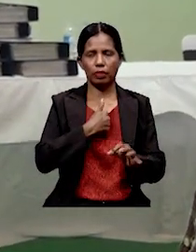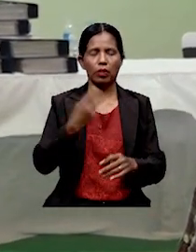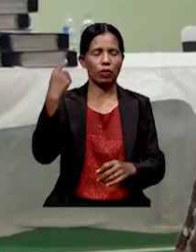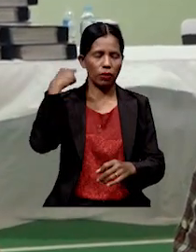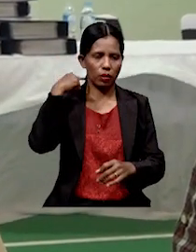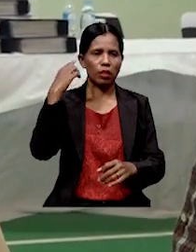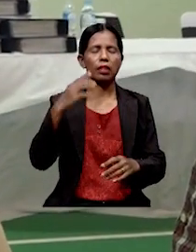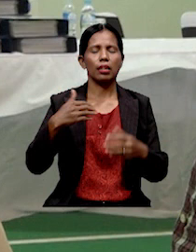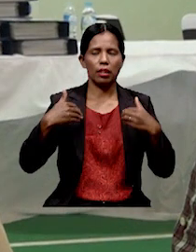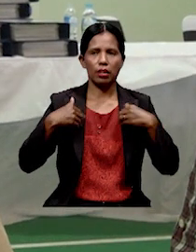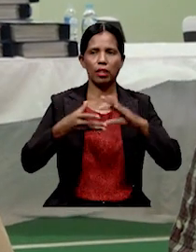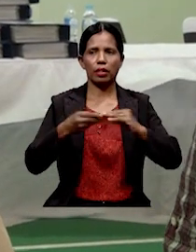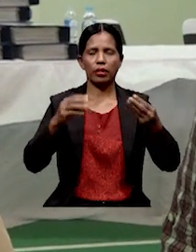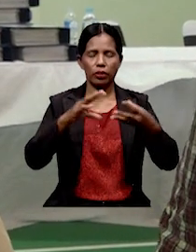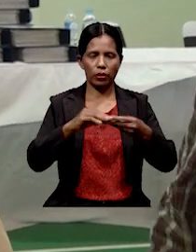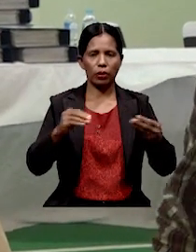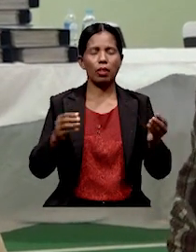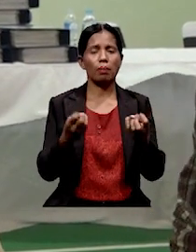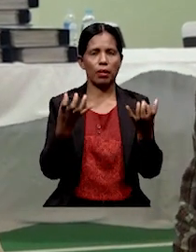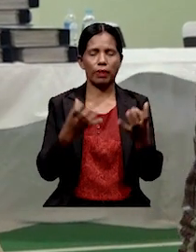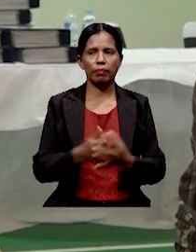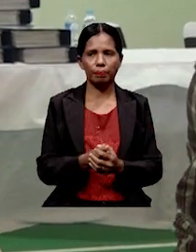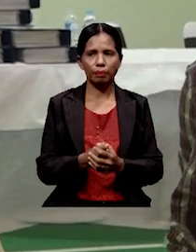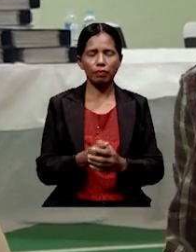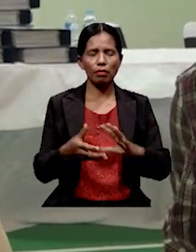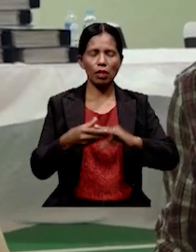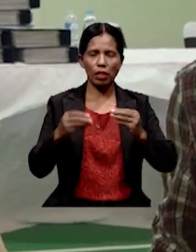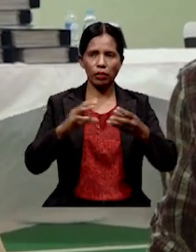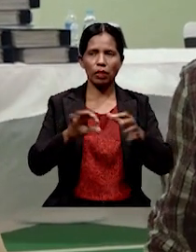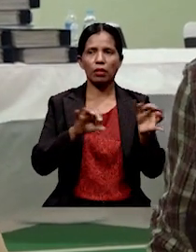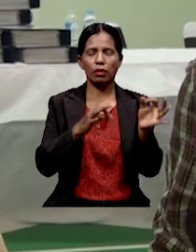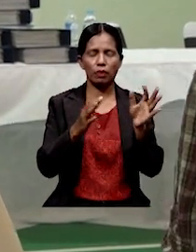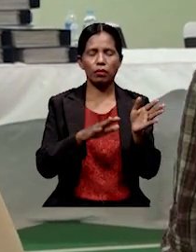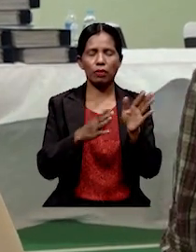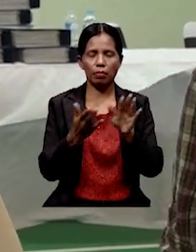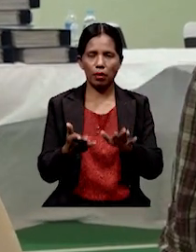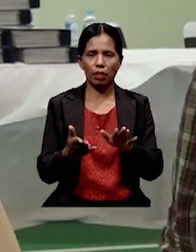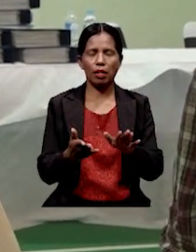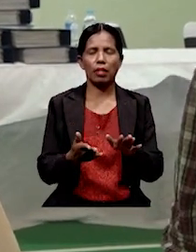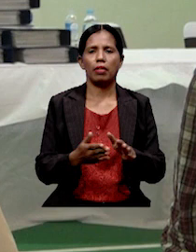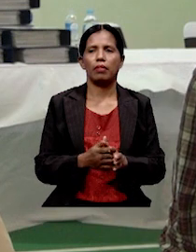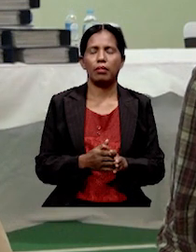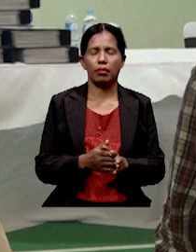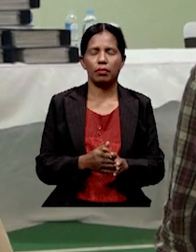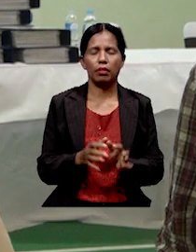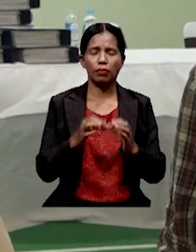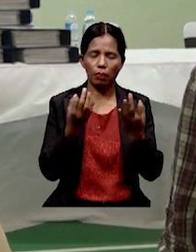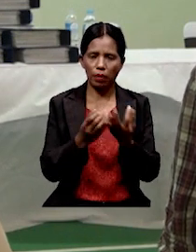naru, histori bot. História família nem que mate o barraide, né? História